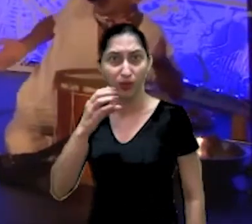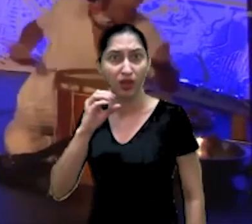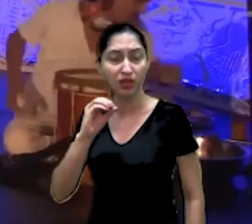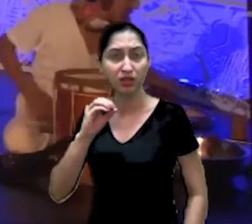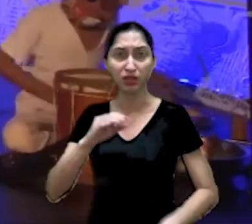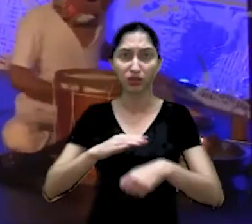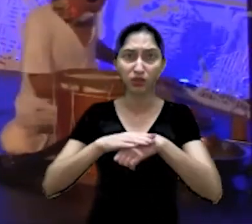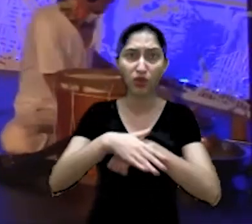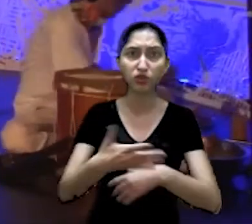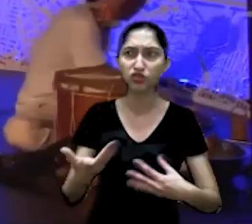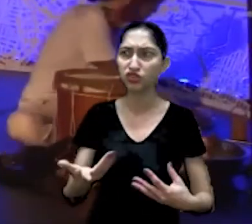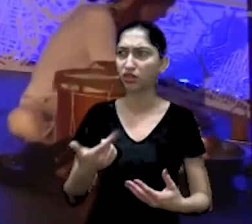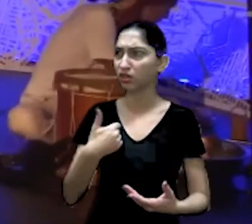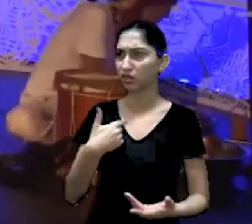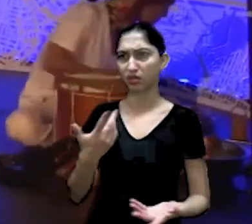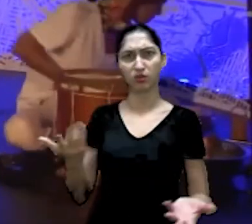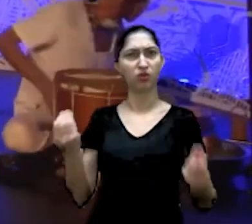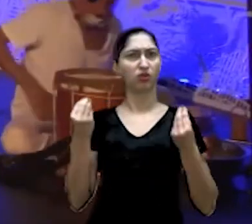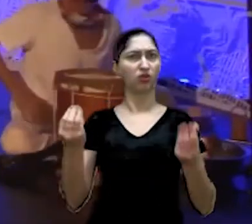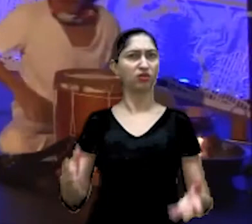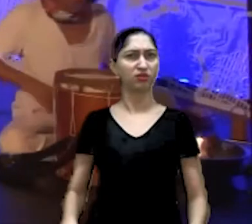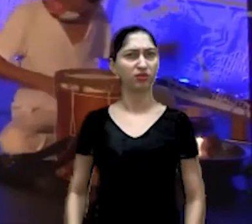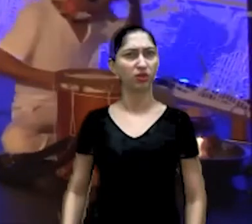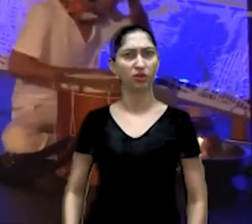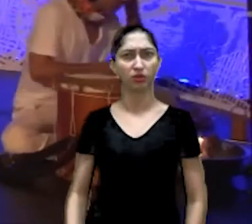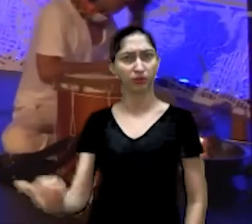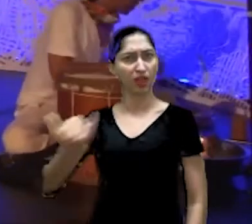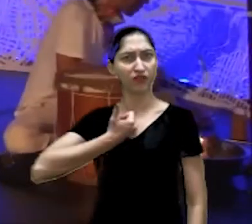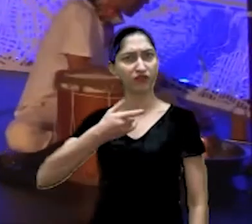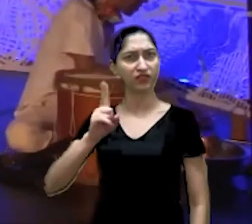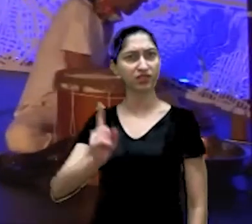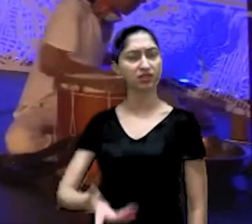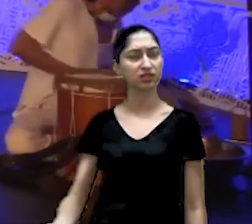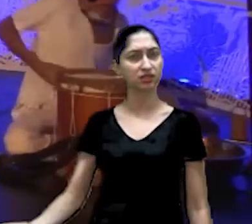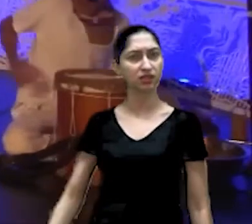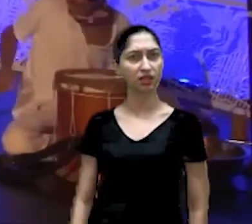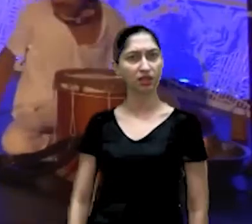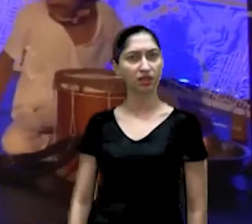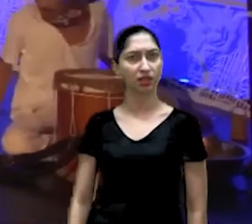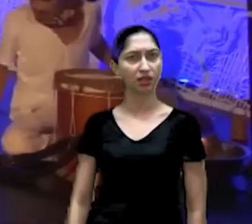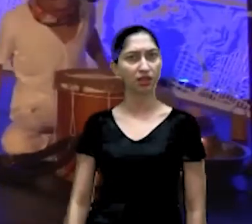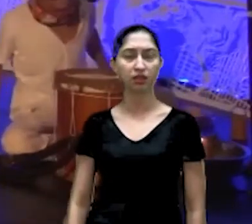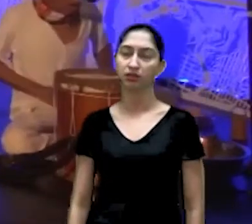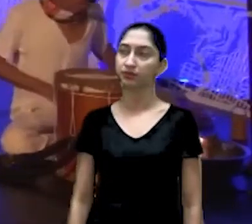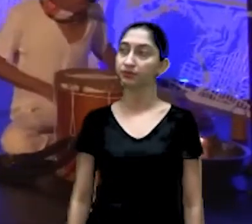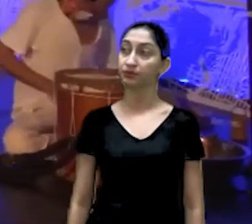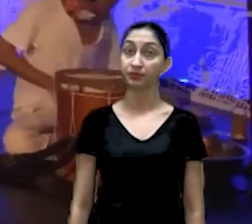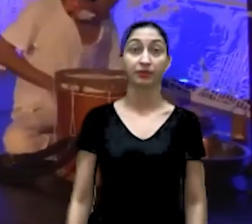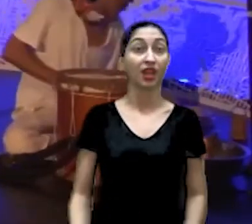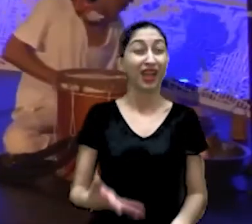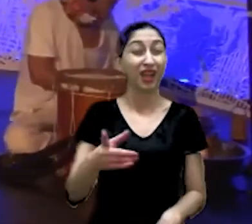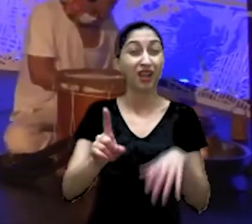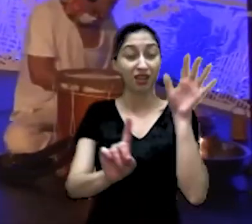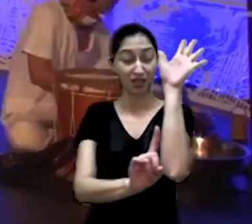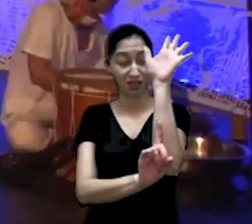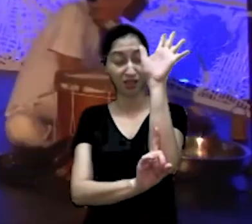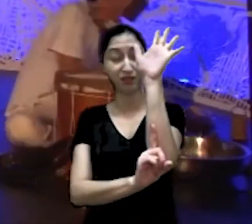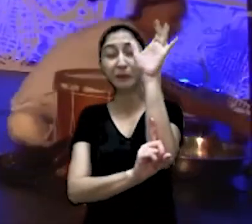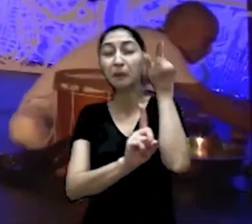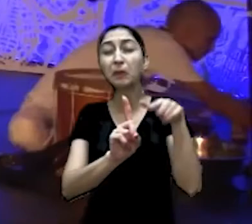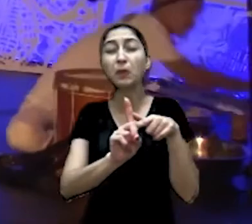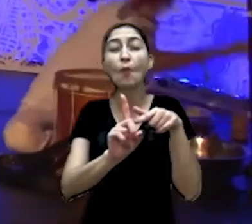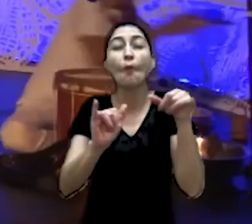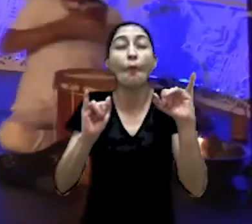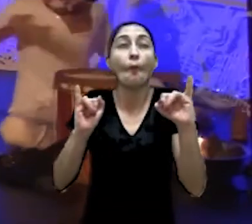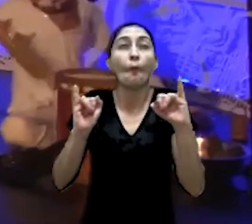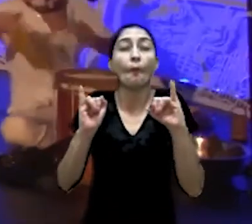hora, sem avisar? Pô, eu prefiro ir pra Record, credo. Até que um dia, a escravinha ficou tão magrinha, mas tão magrinha,